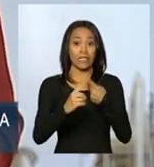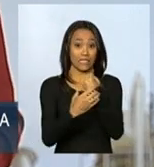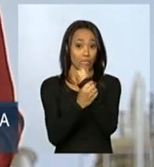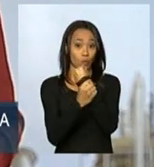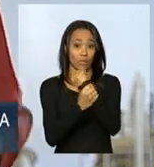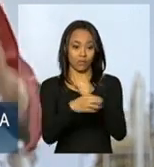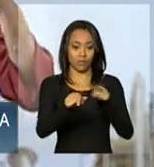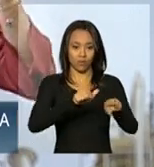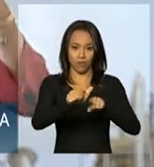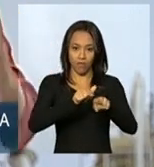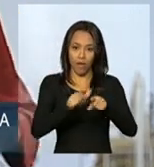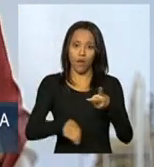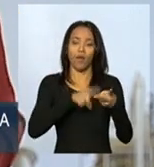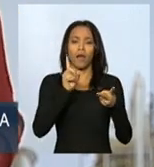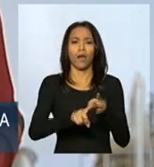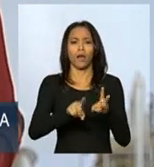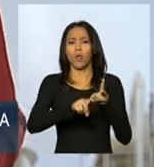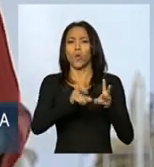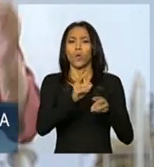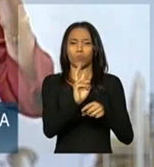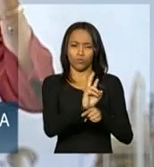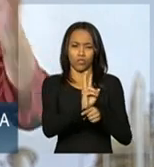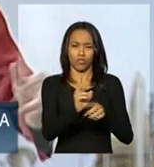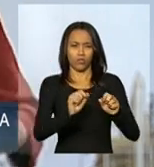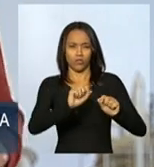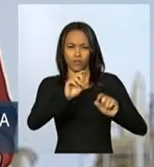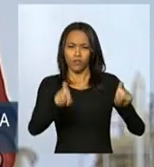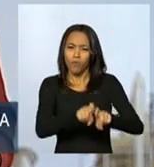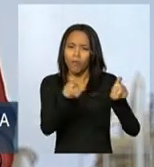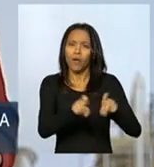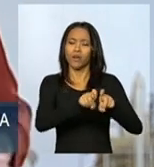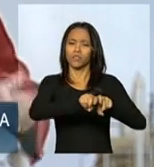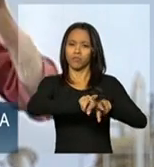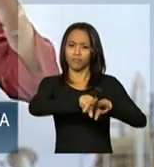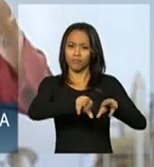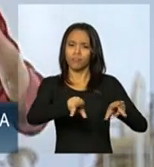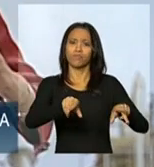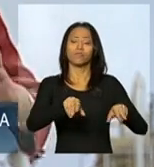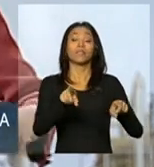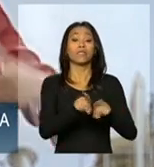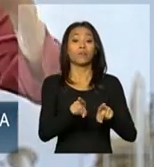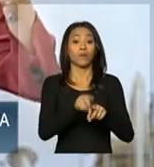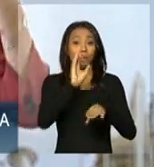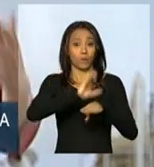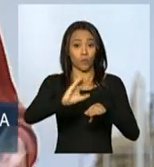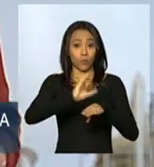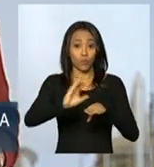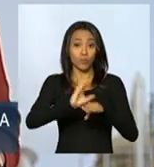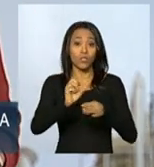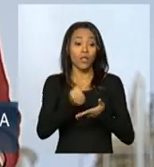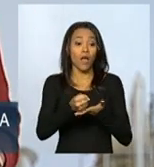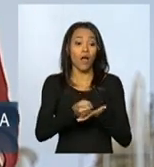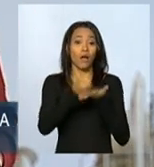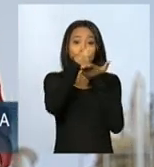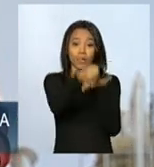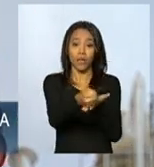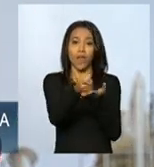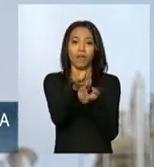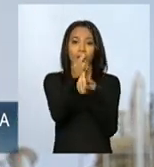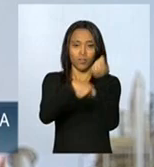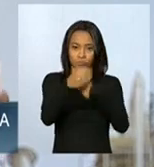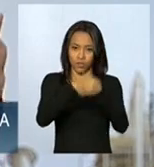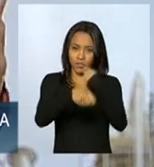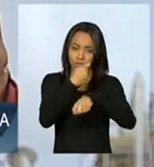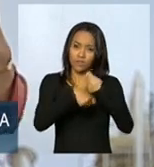do trabalho, de multimídia, de informática, curso de auxiliar